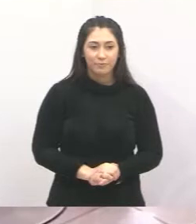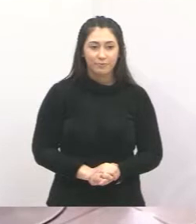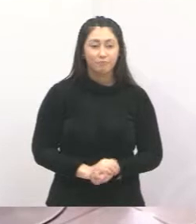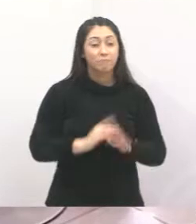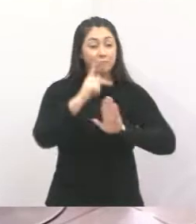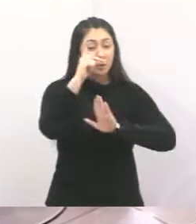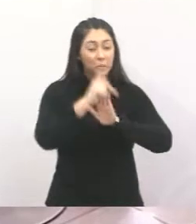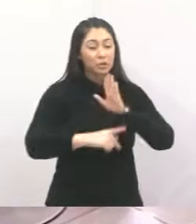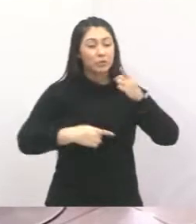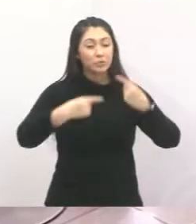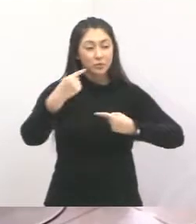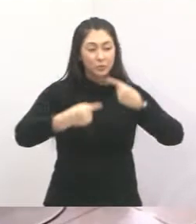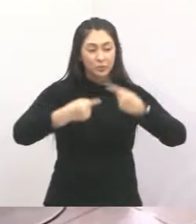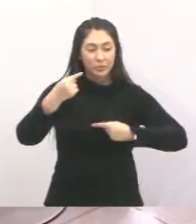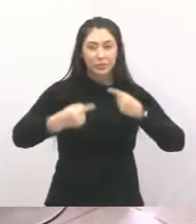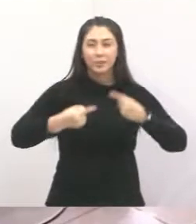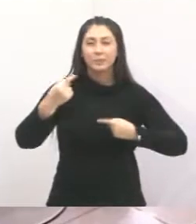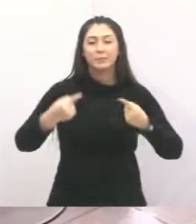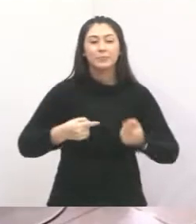O projeto está em discussão.